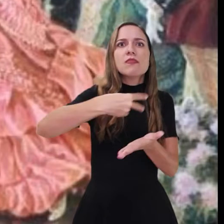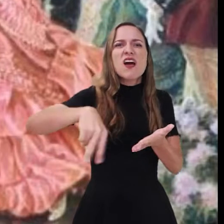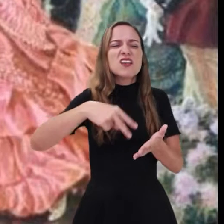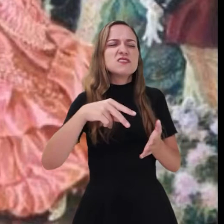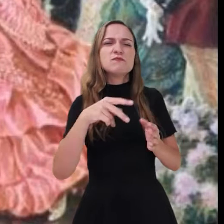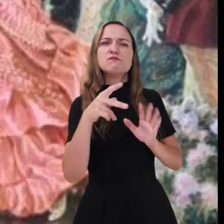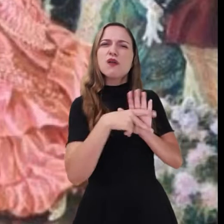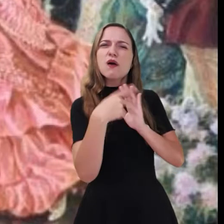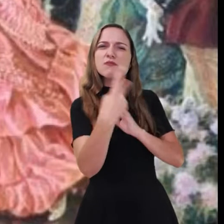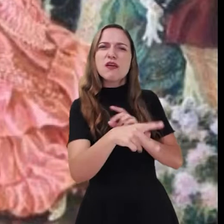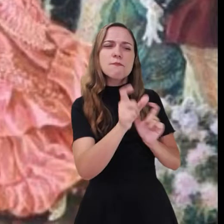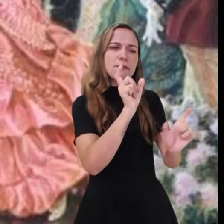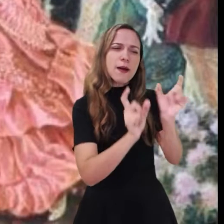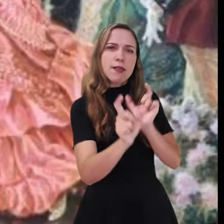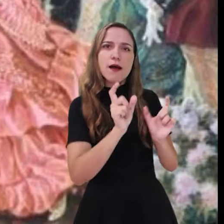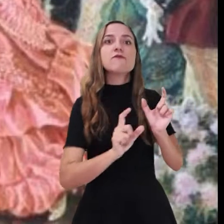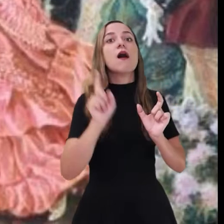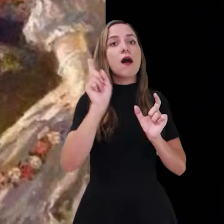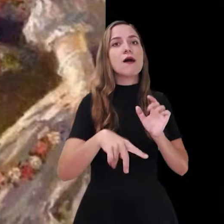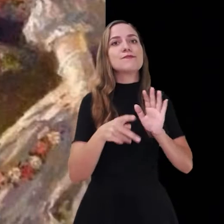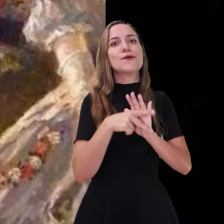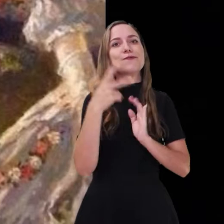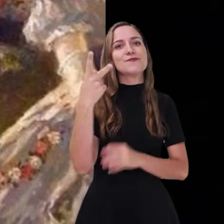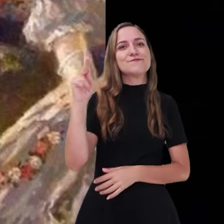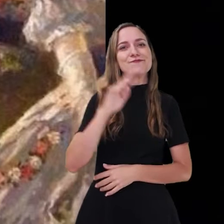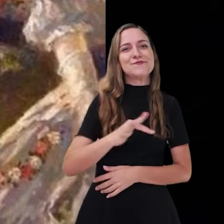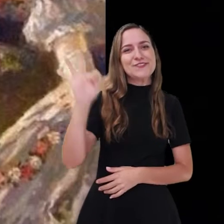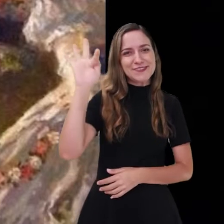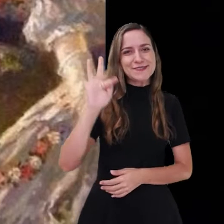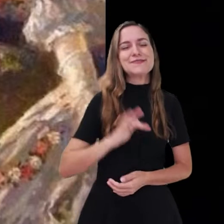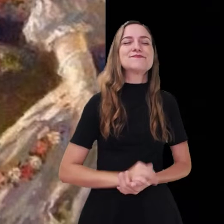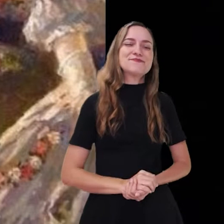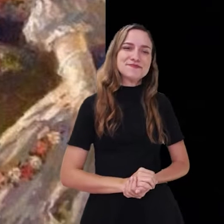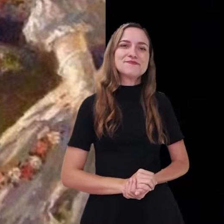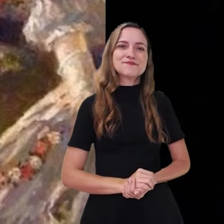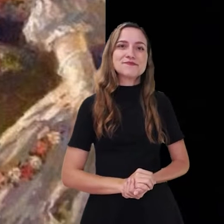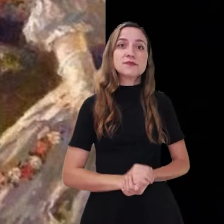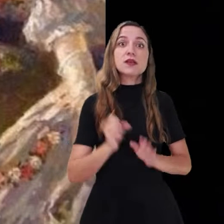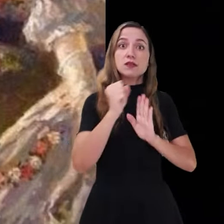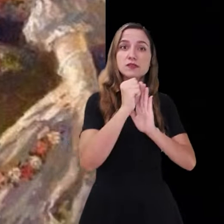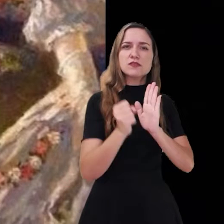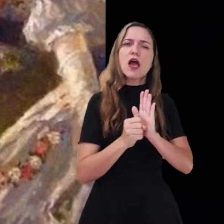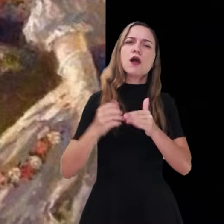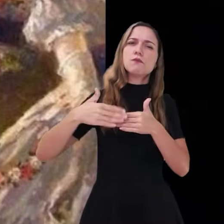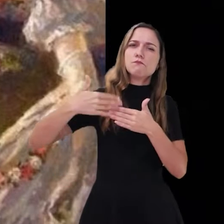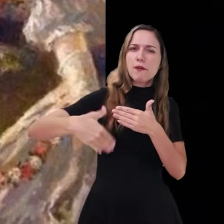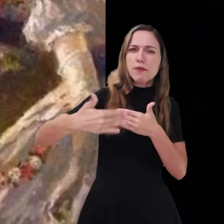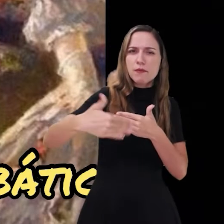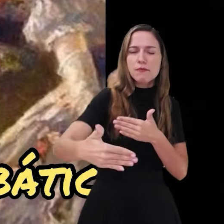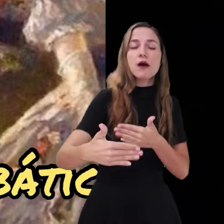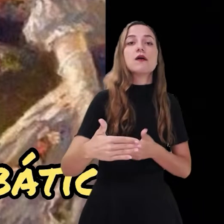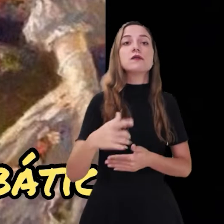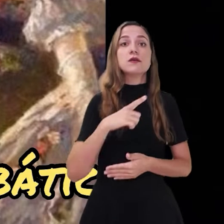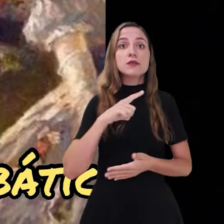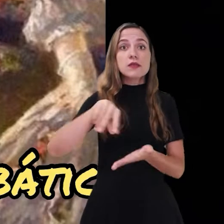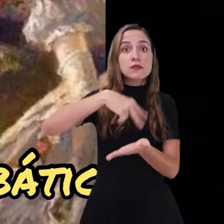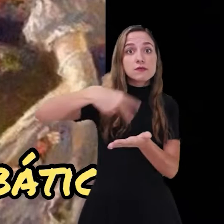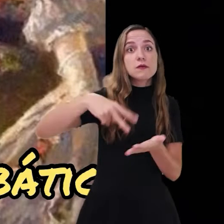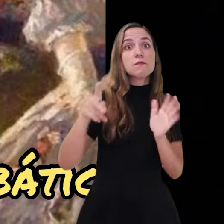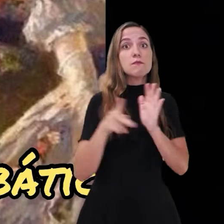do balé tem origem no francês. Durante o século seguinte, os dançarinos italianos